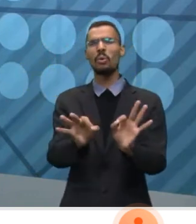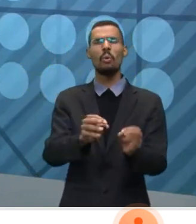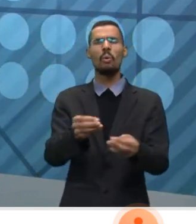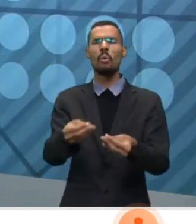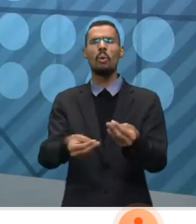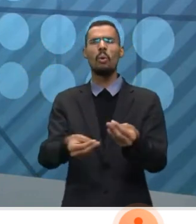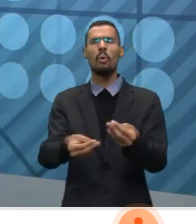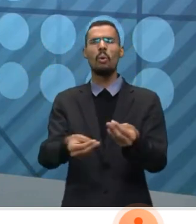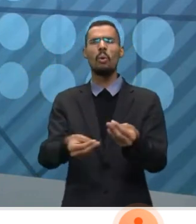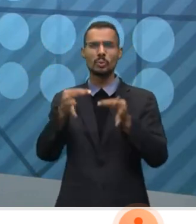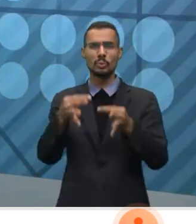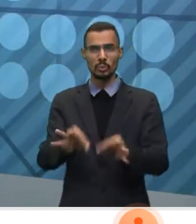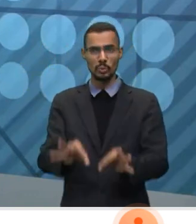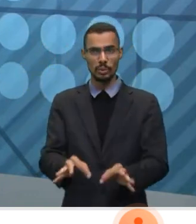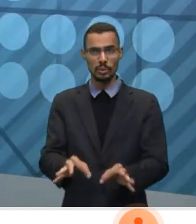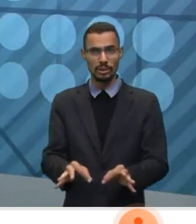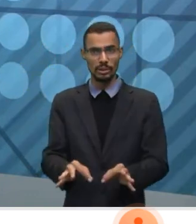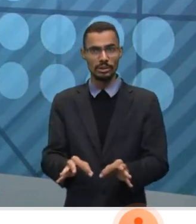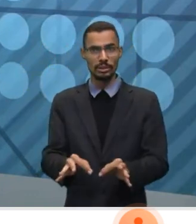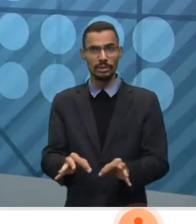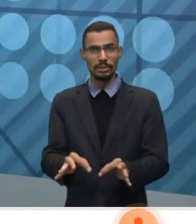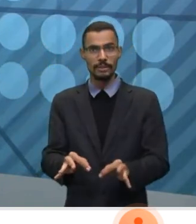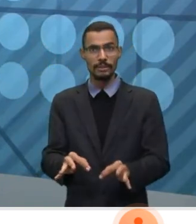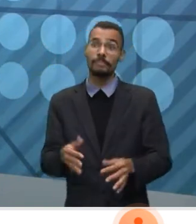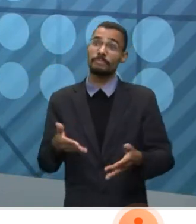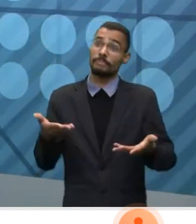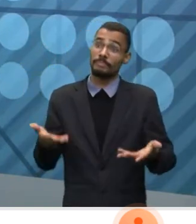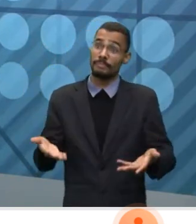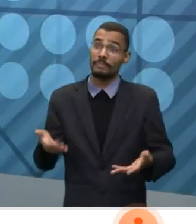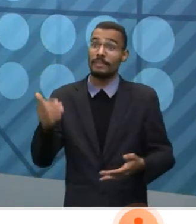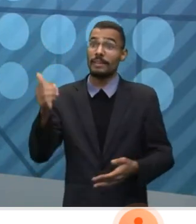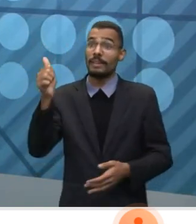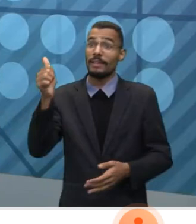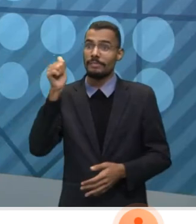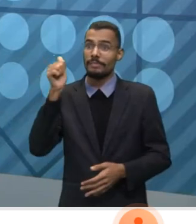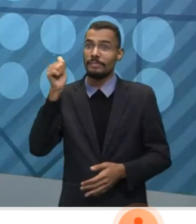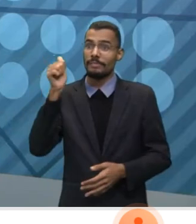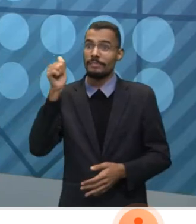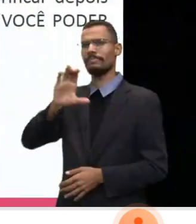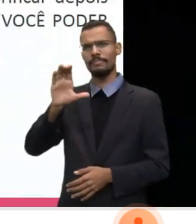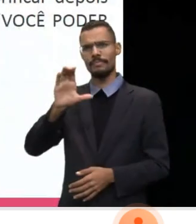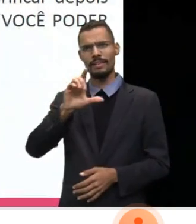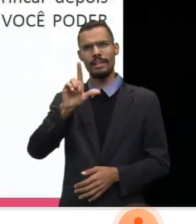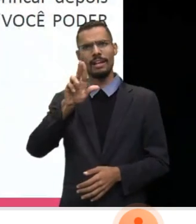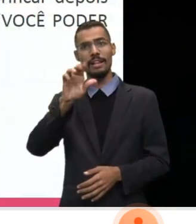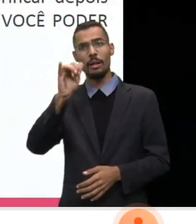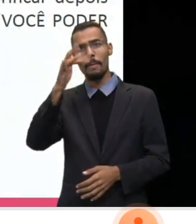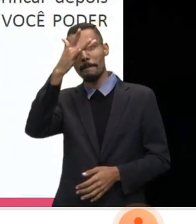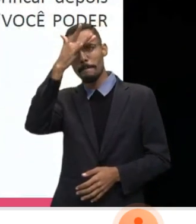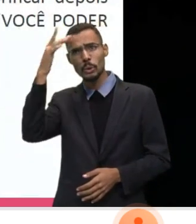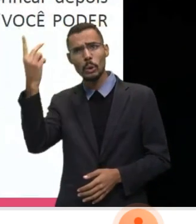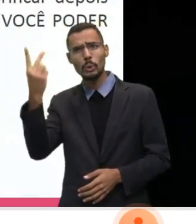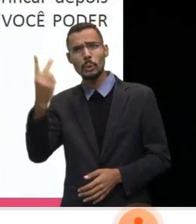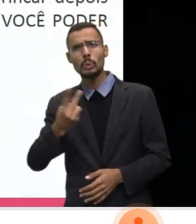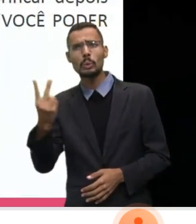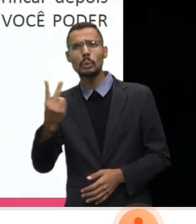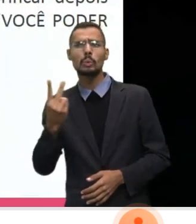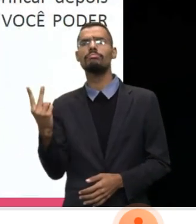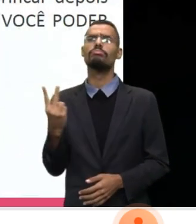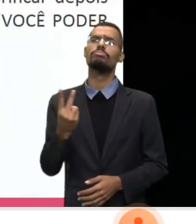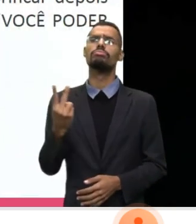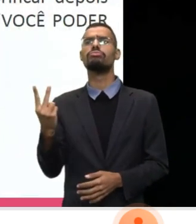estruturas sintáticas. Cláudia, lá no quadro, ela quis dizer que duas pessoas estavam andando